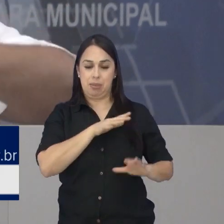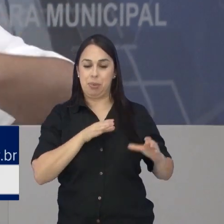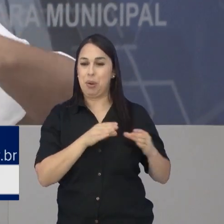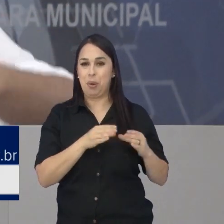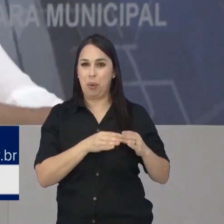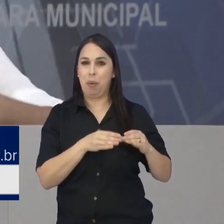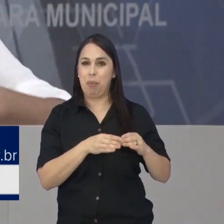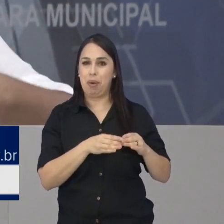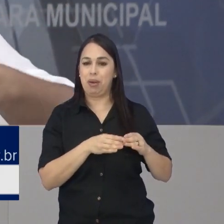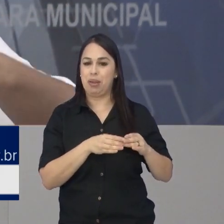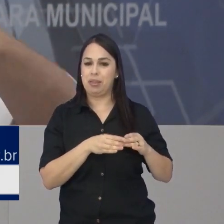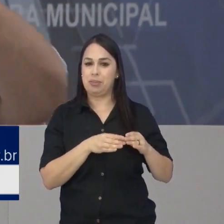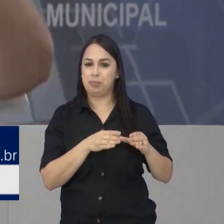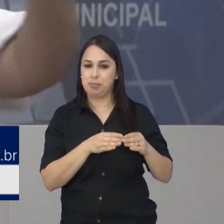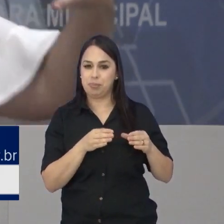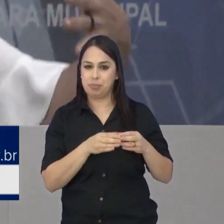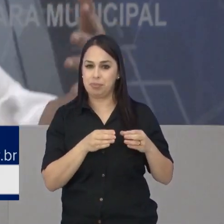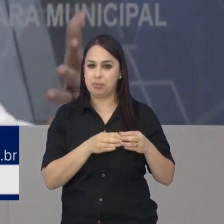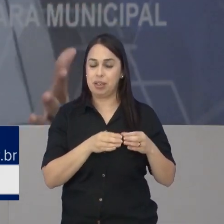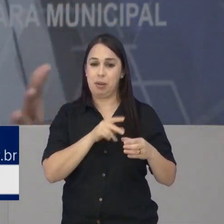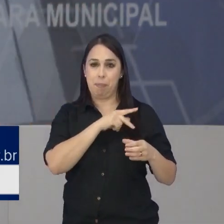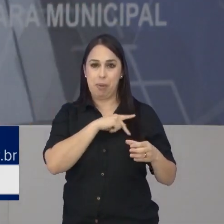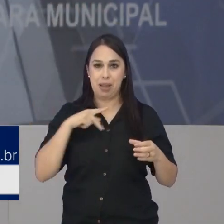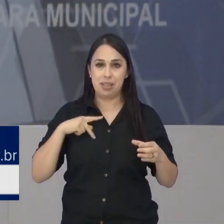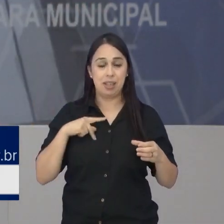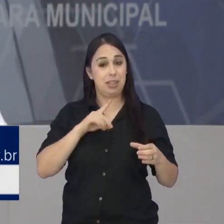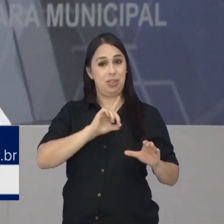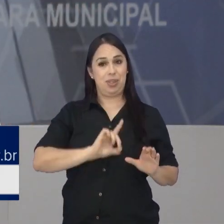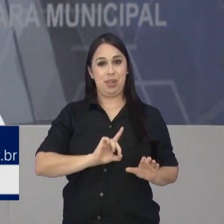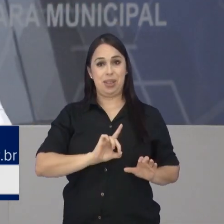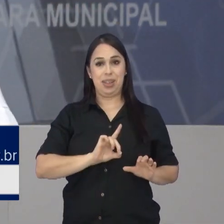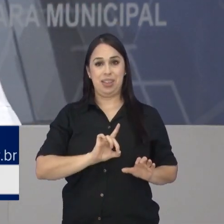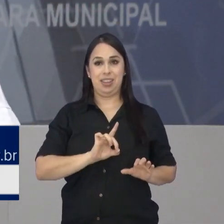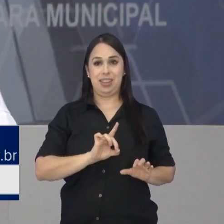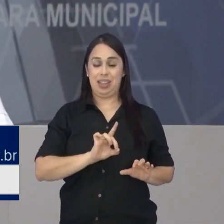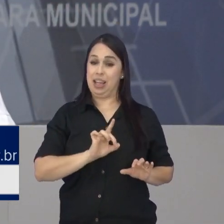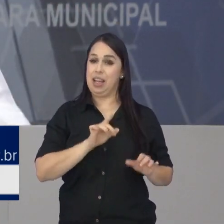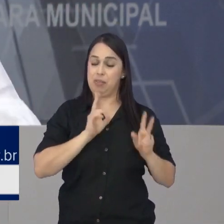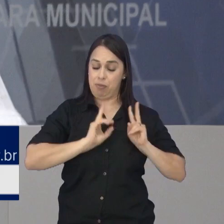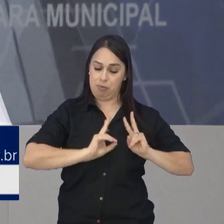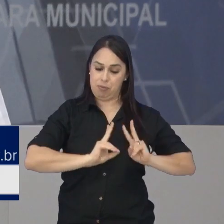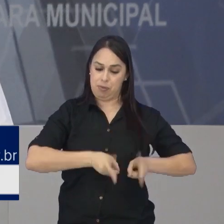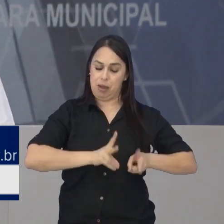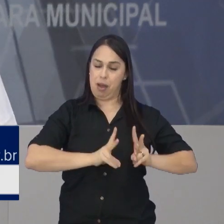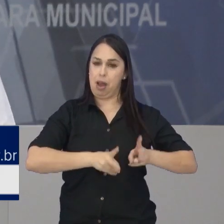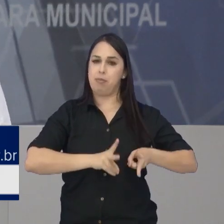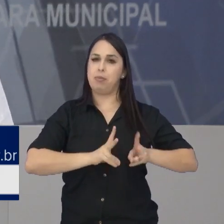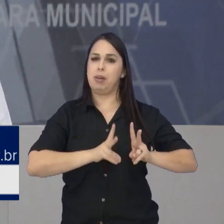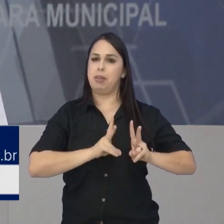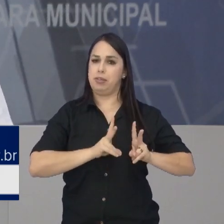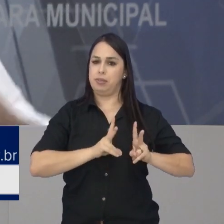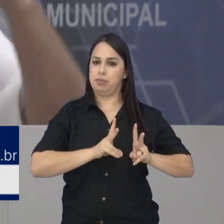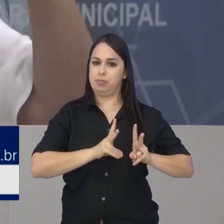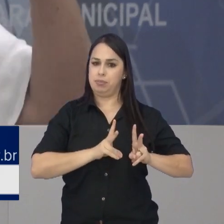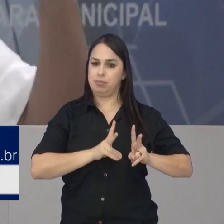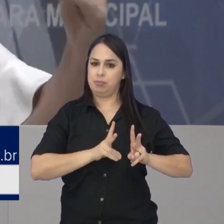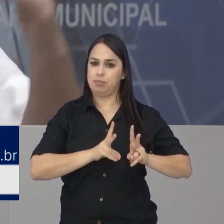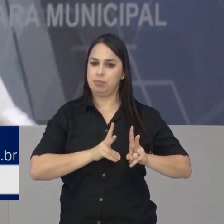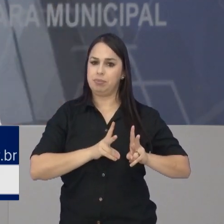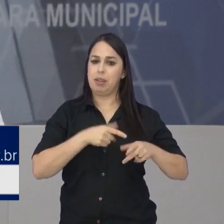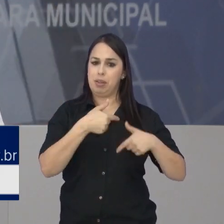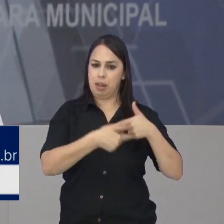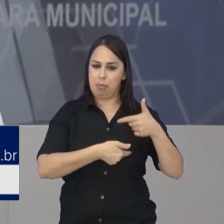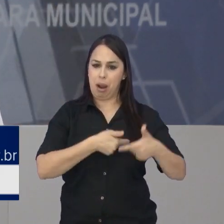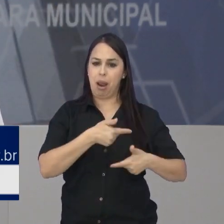né, fazendo o presidente, diretor, não. Eles vão manter no poder, vão ficar